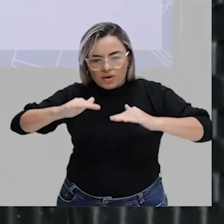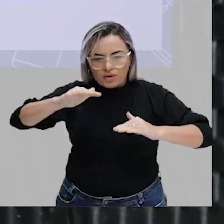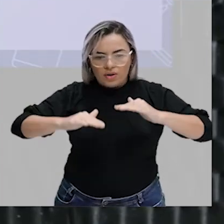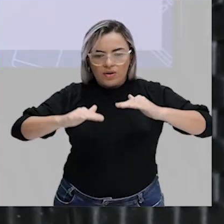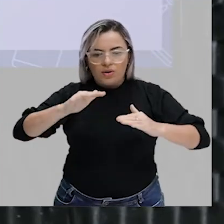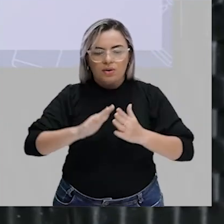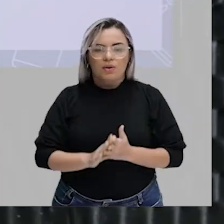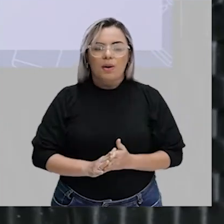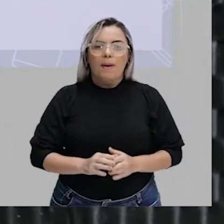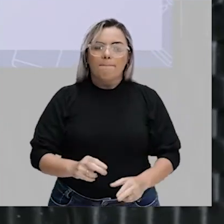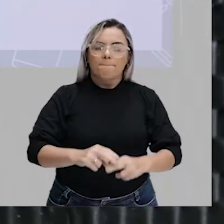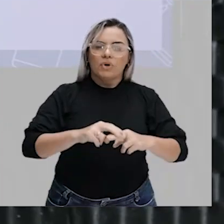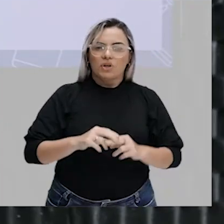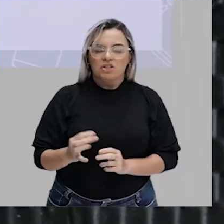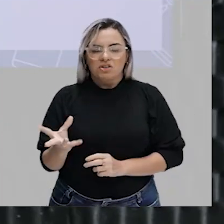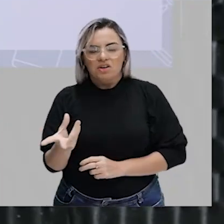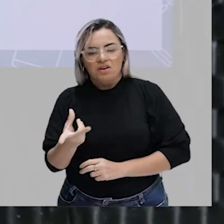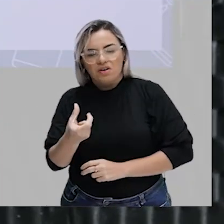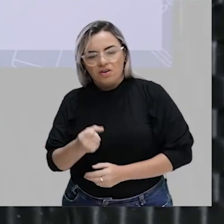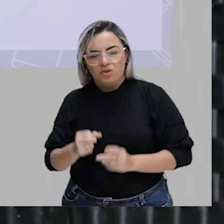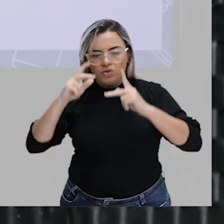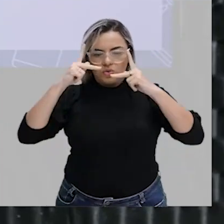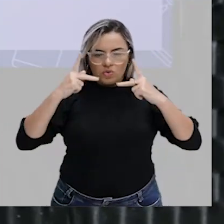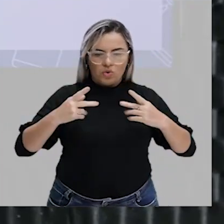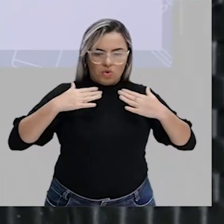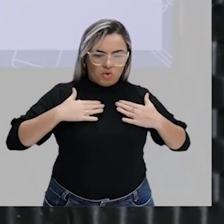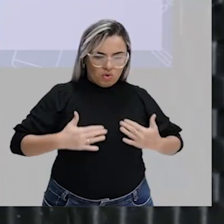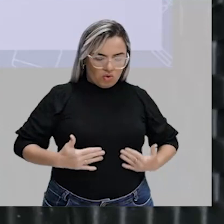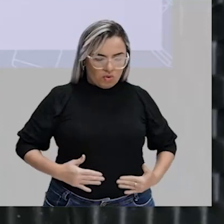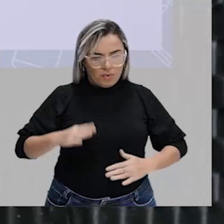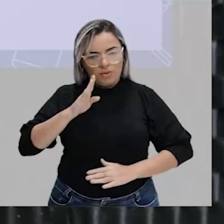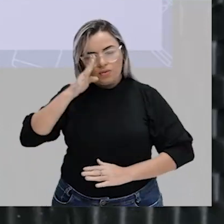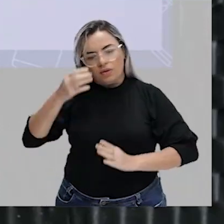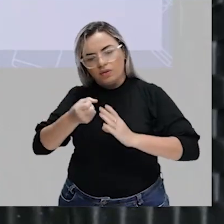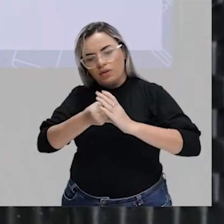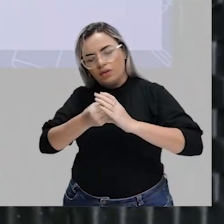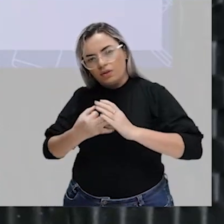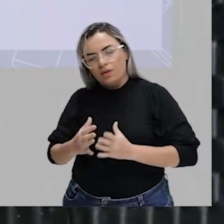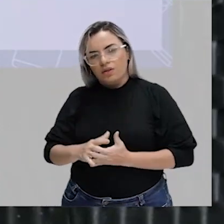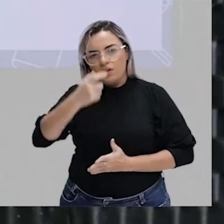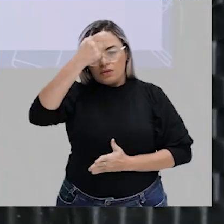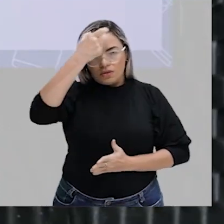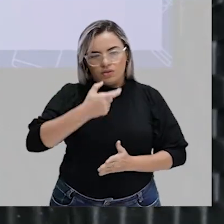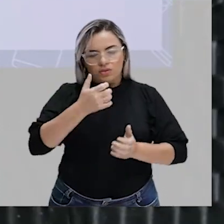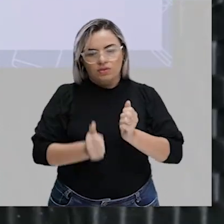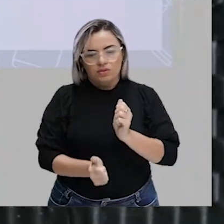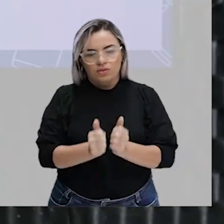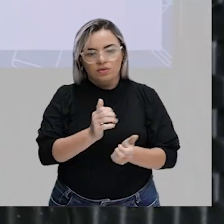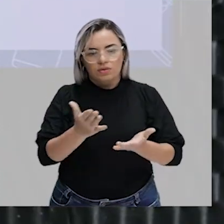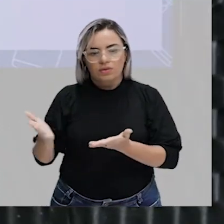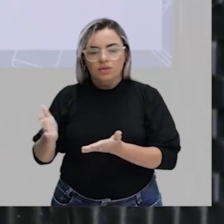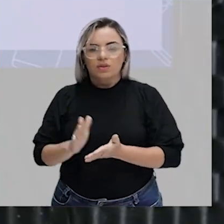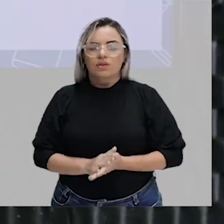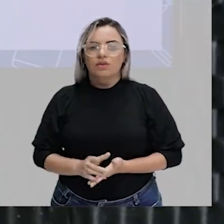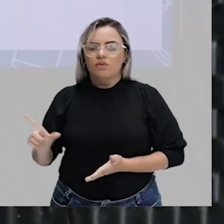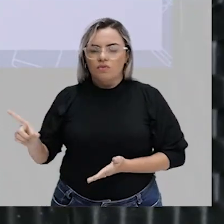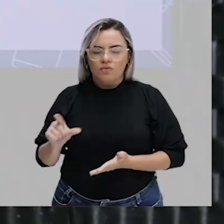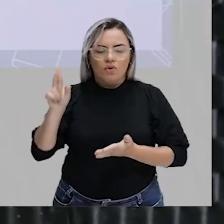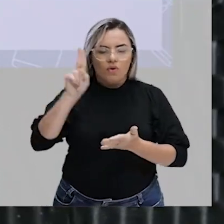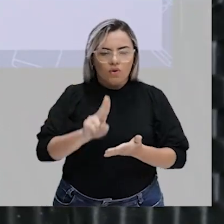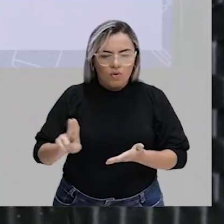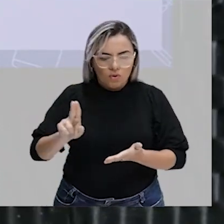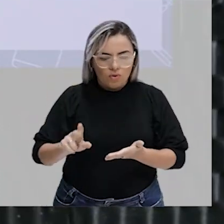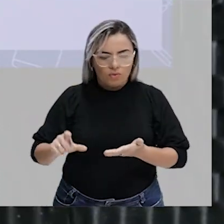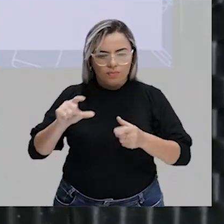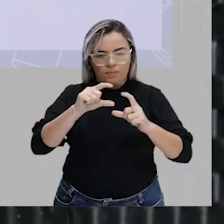uma das principais características desses atletas. Vou pegar bem aqui, ó, conjunto de movimentos. Esses